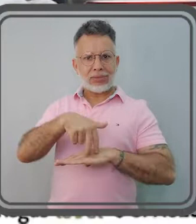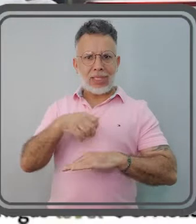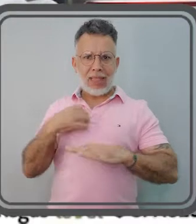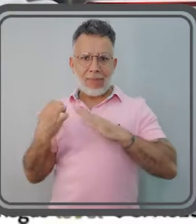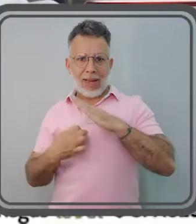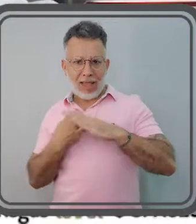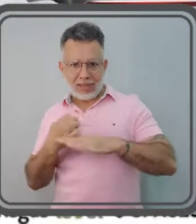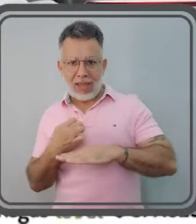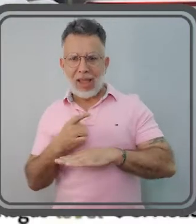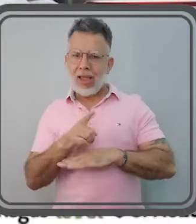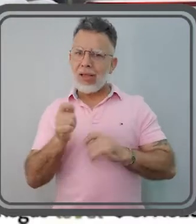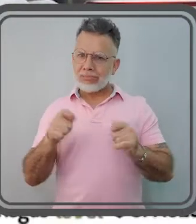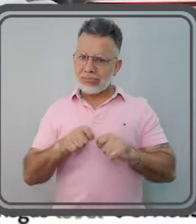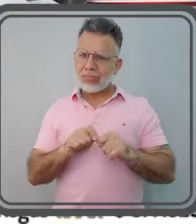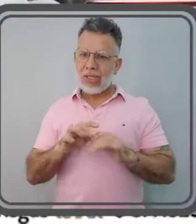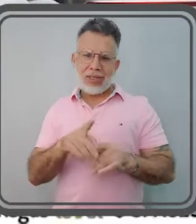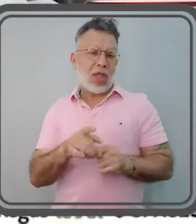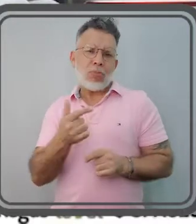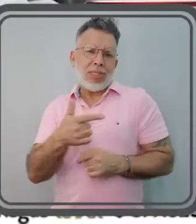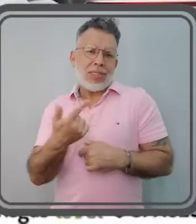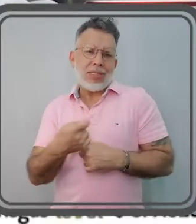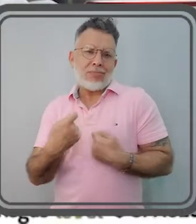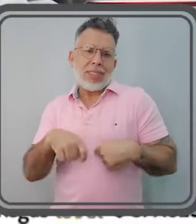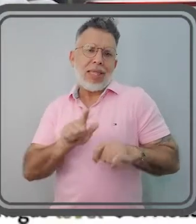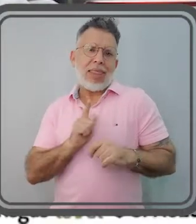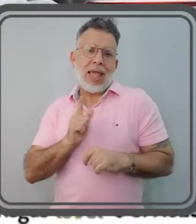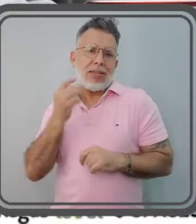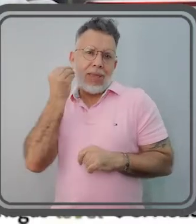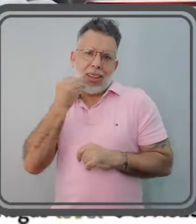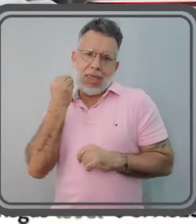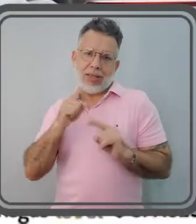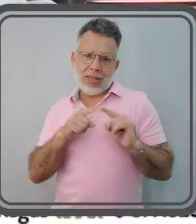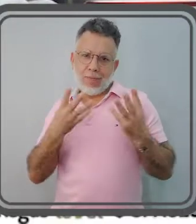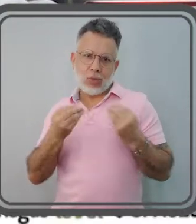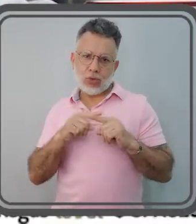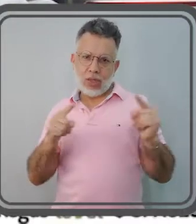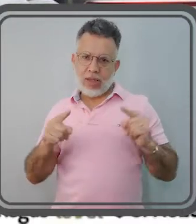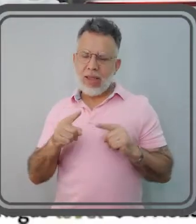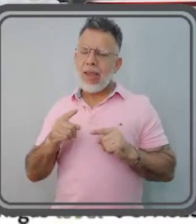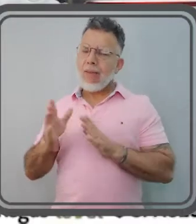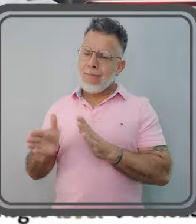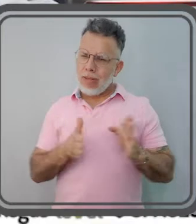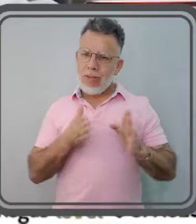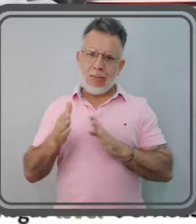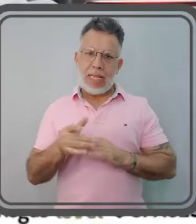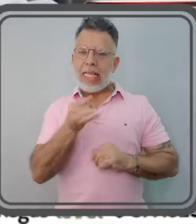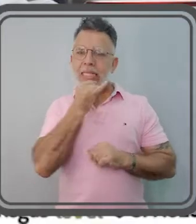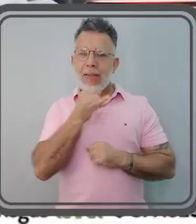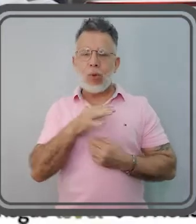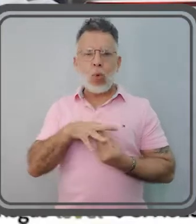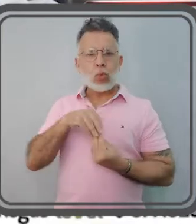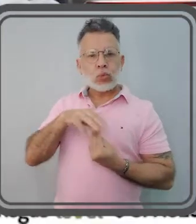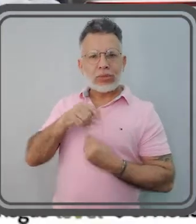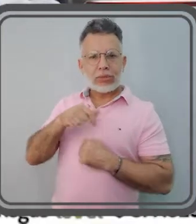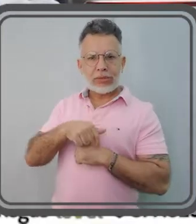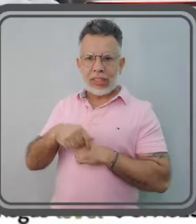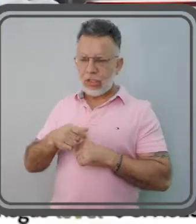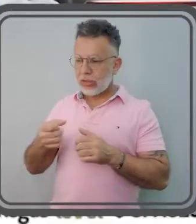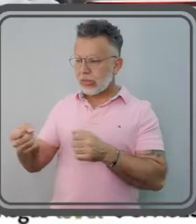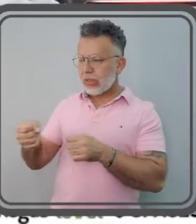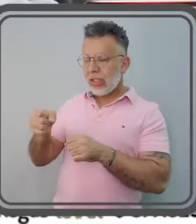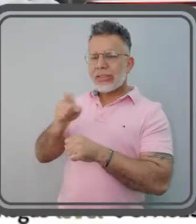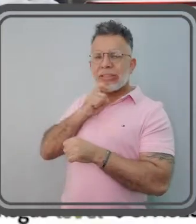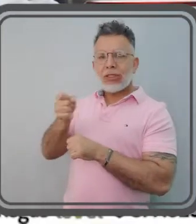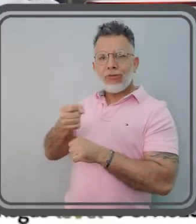ó, pela operação ser fácil, por exemplo, um salgado nosso, a gente tira do freezer ali, em questão de minutos, ele está pronto no forno, né? O doce,